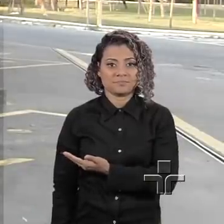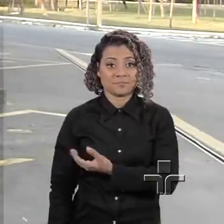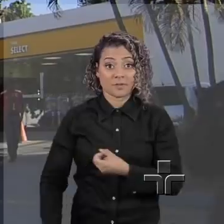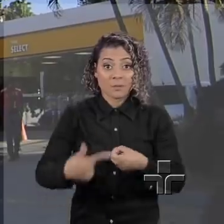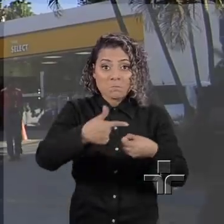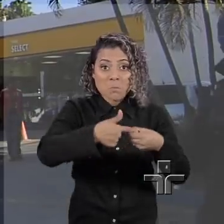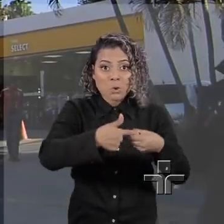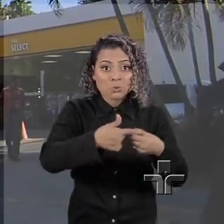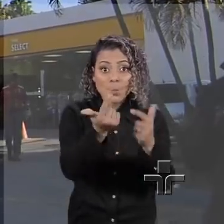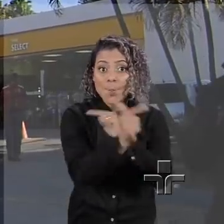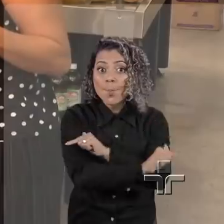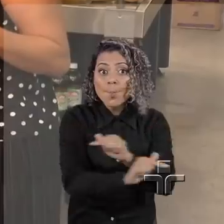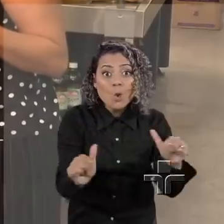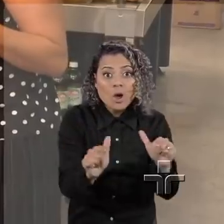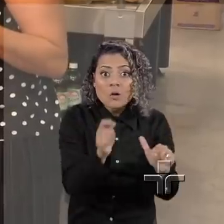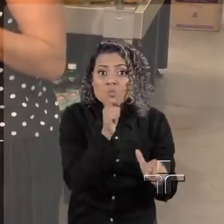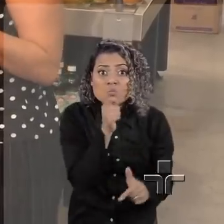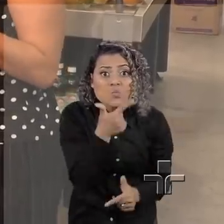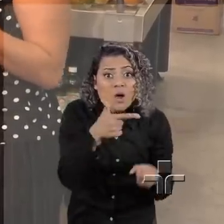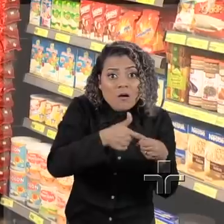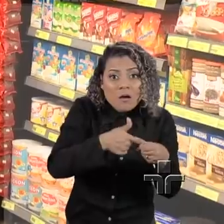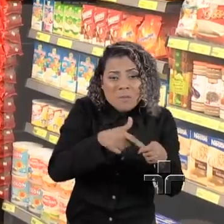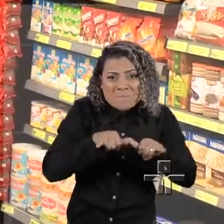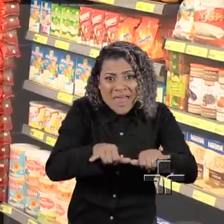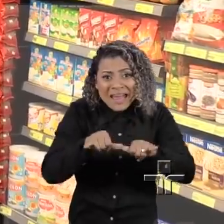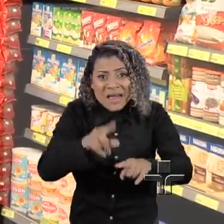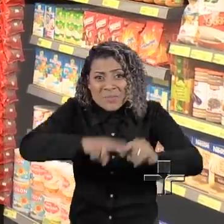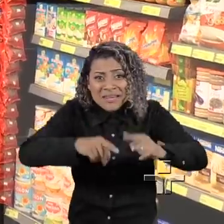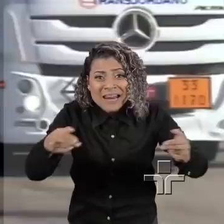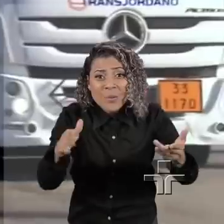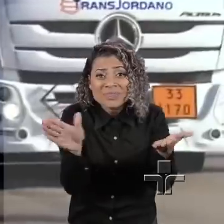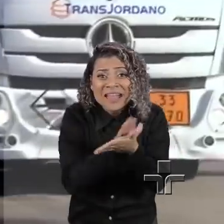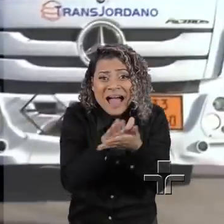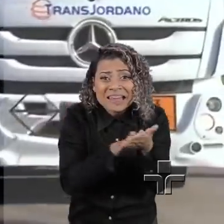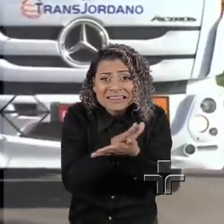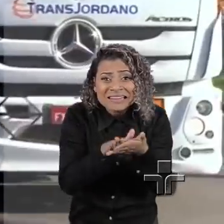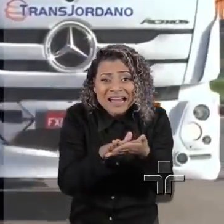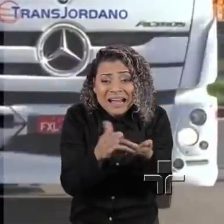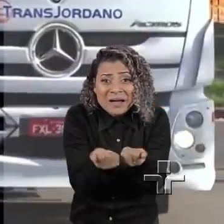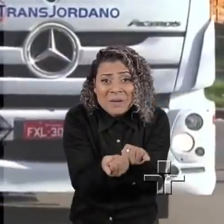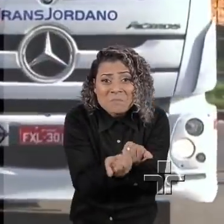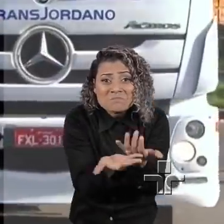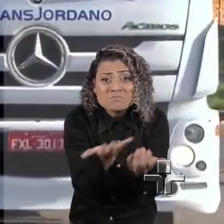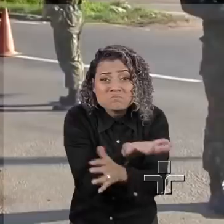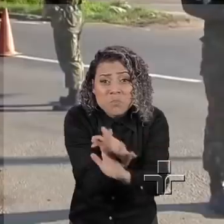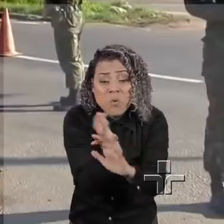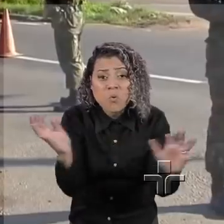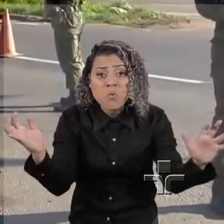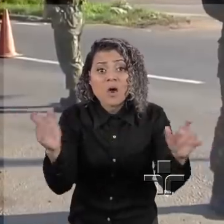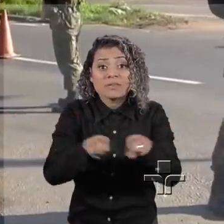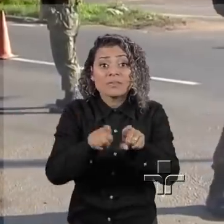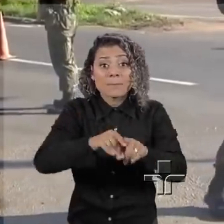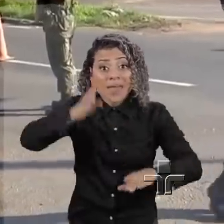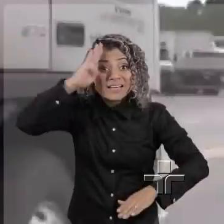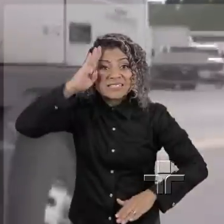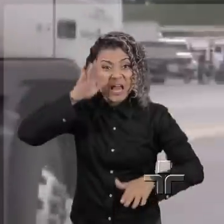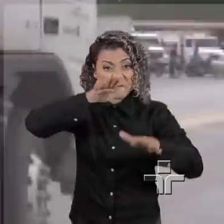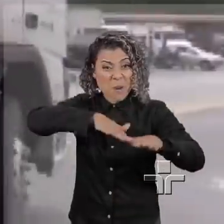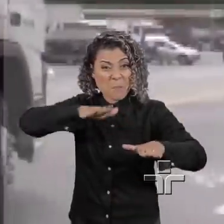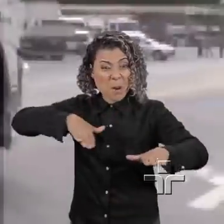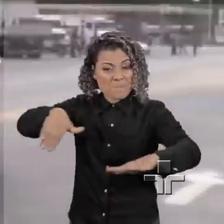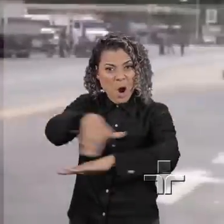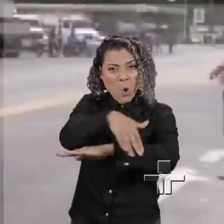Postos ficaram sem combustíveis, supermercados sem produtos. Depois de um acordo e do Exército nas estradas,